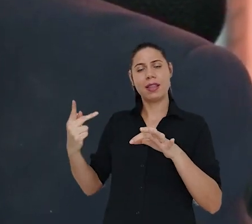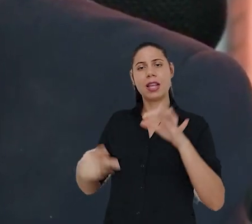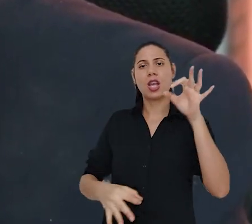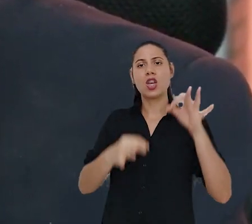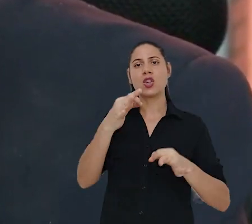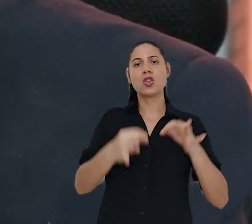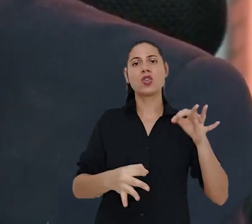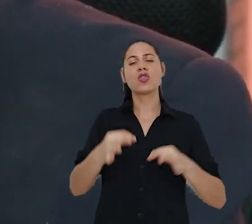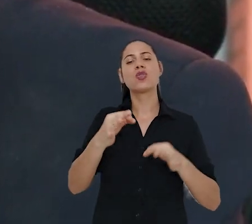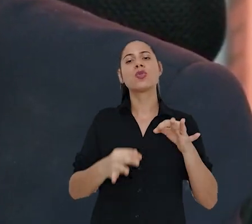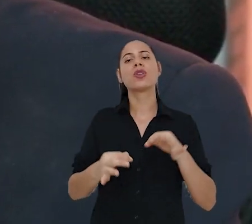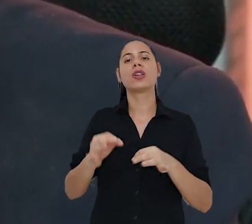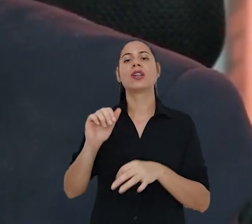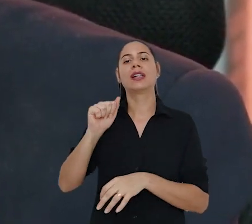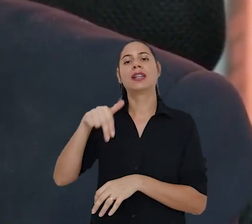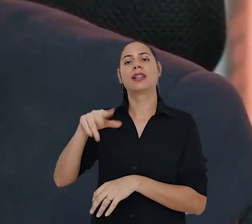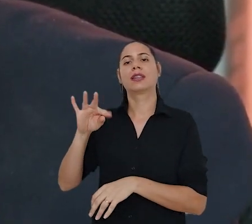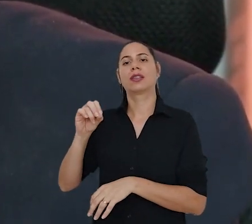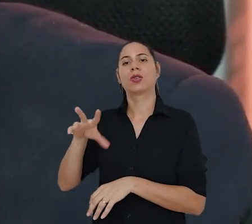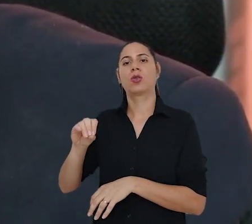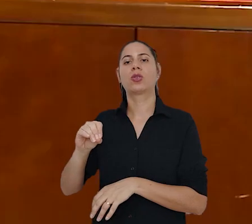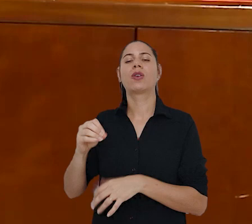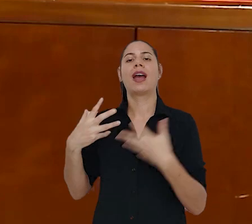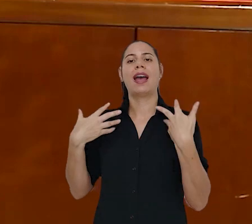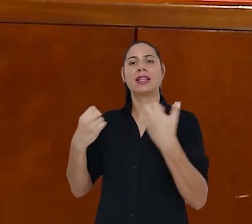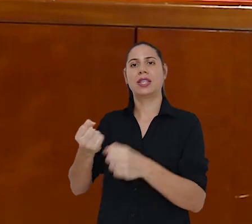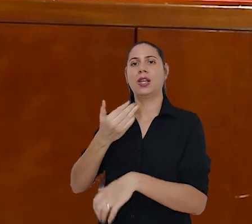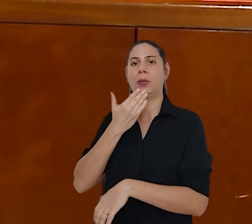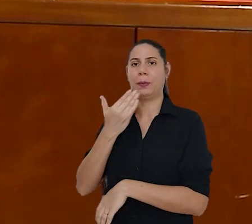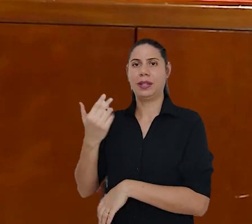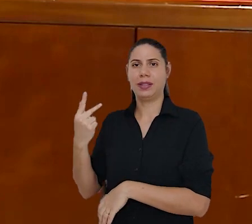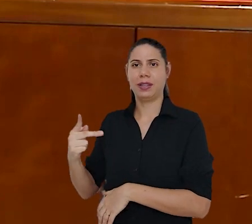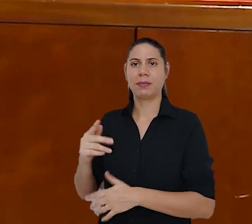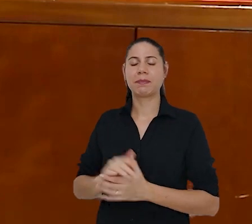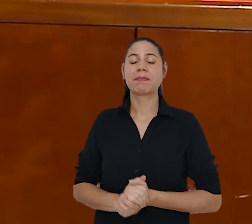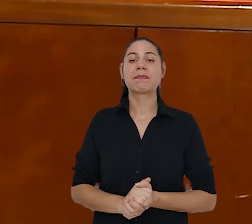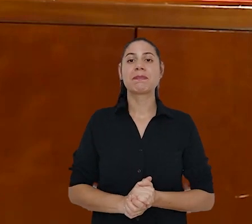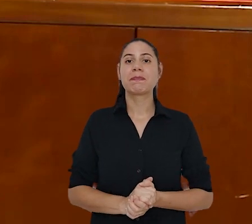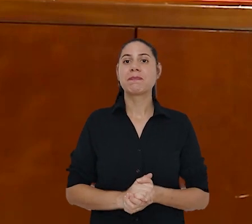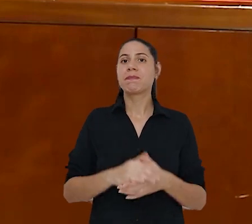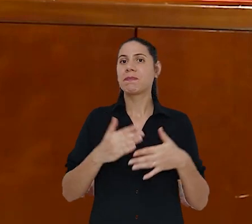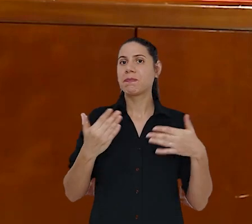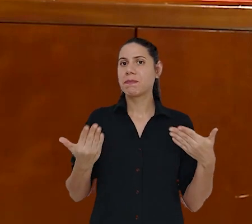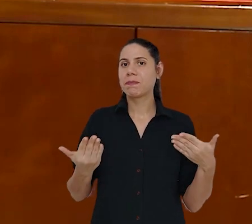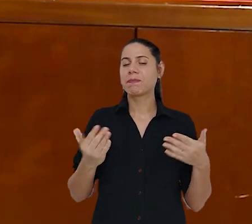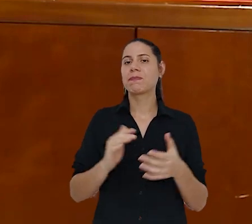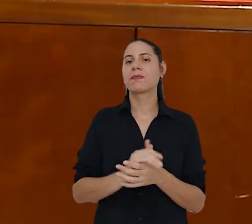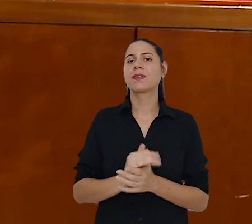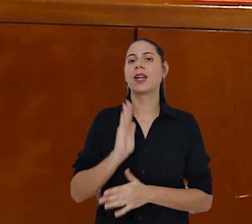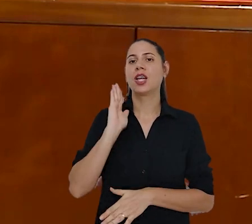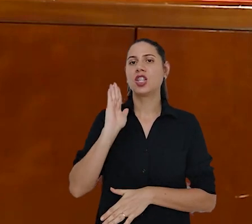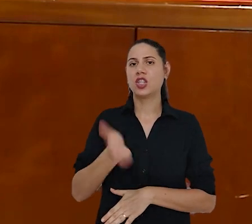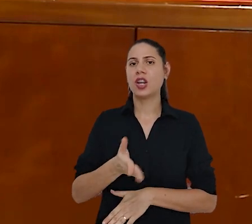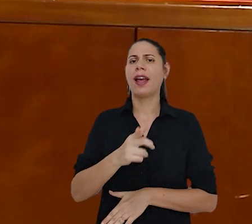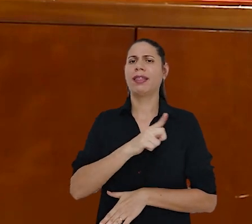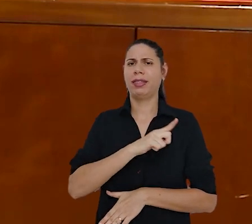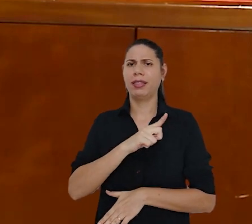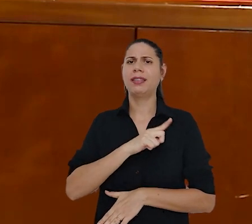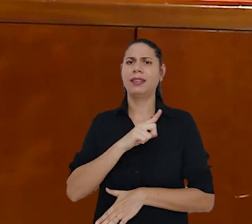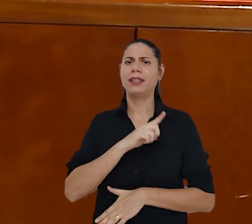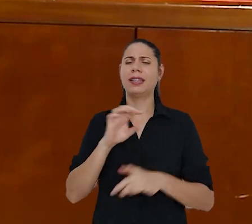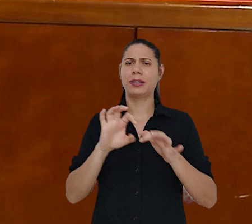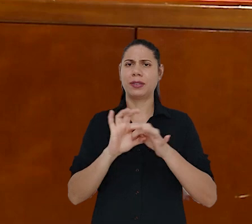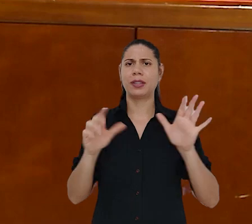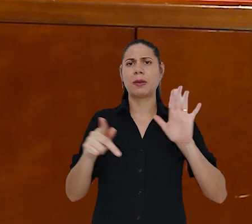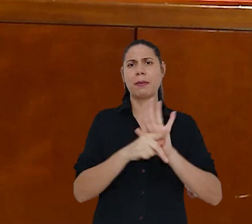federal Antônio Cláudio Macedo atendeu ao pedido. Essa parte já tinha essa autorização